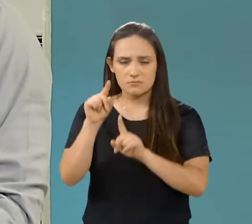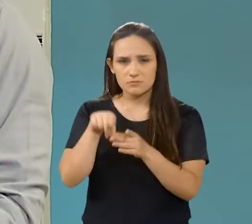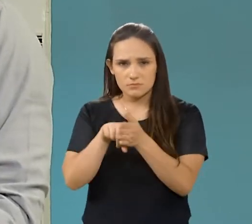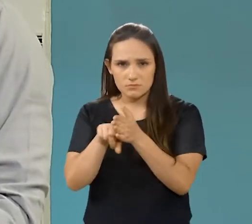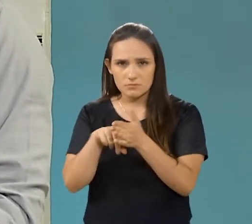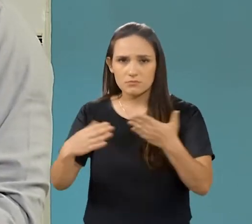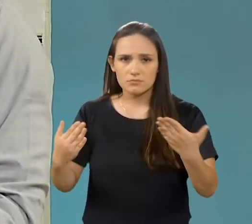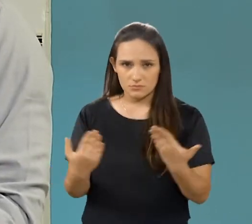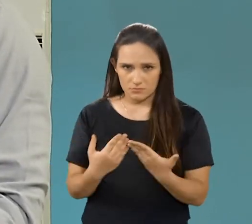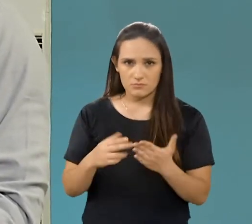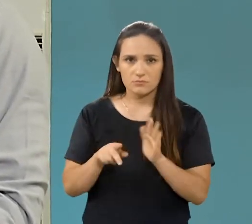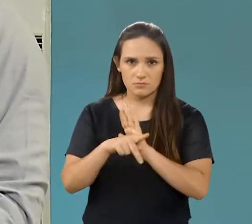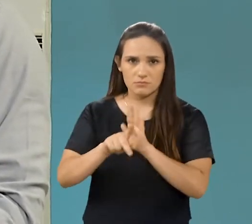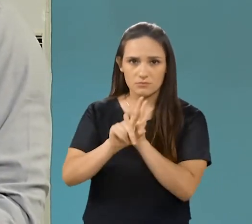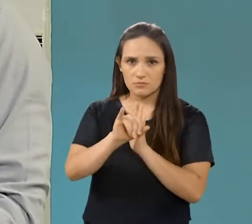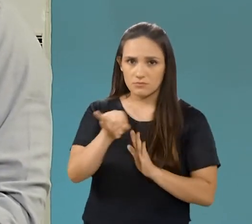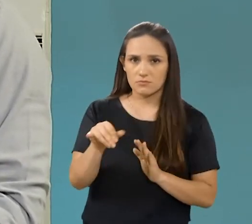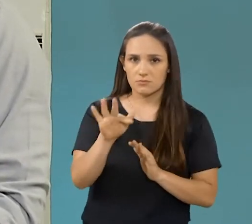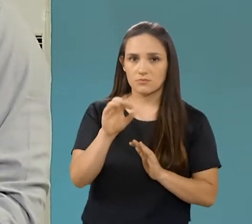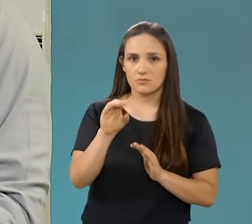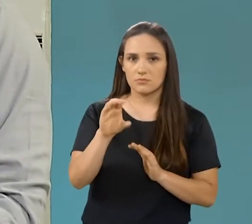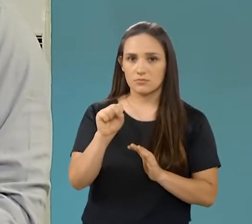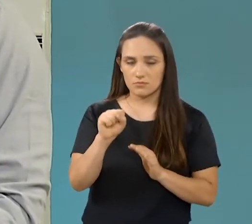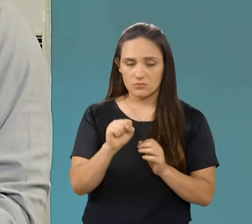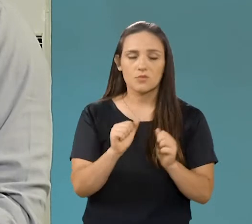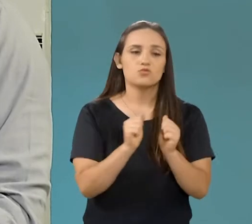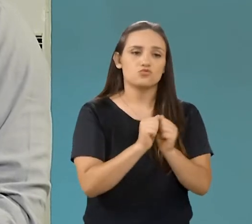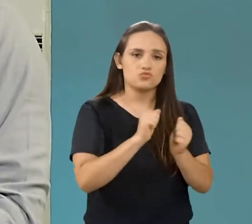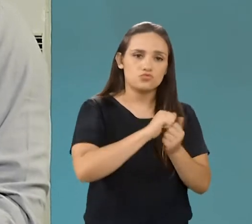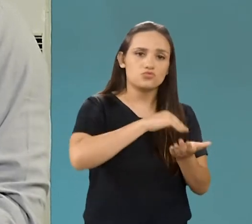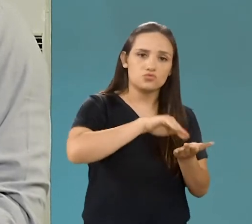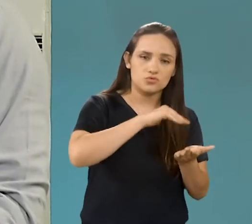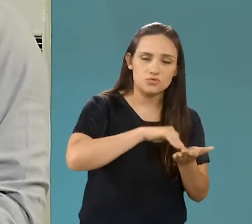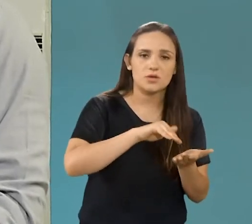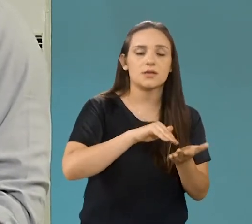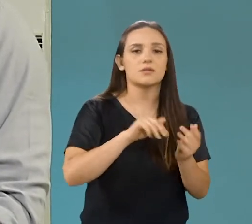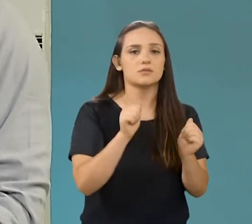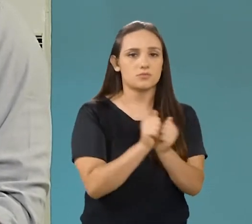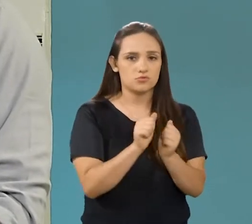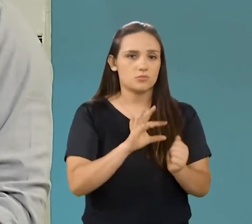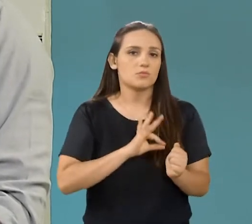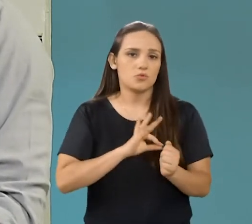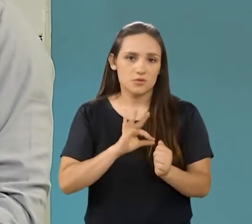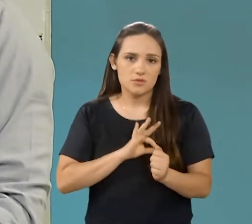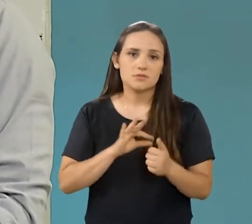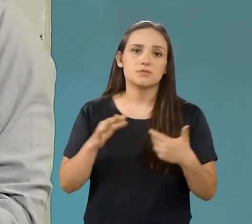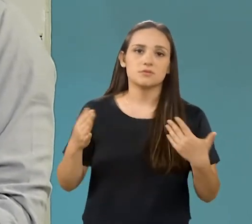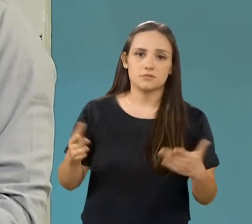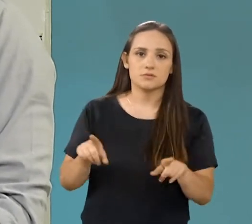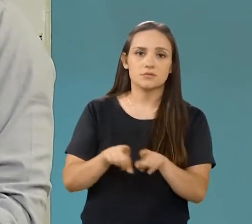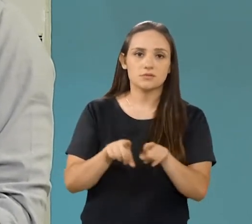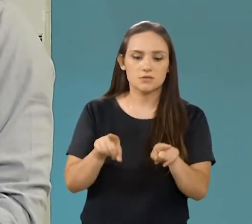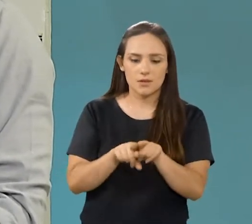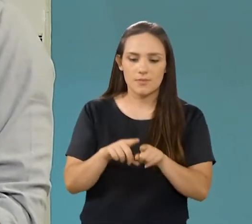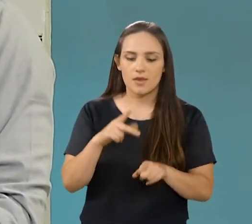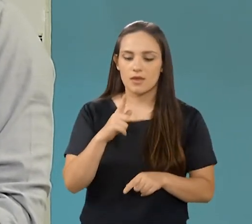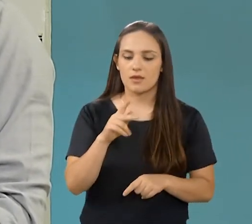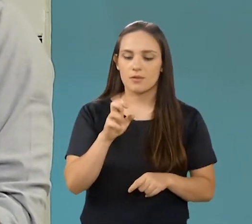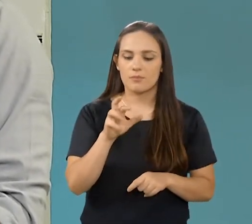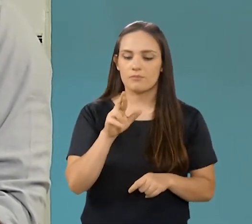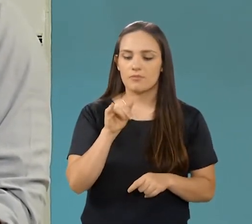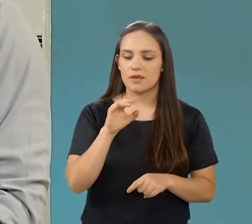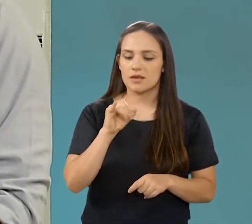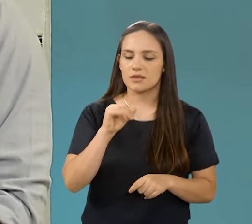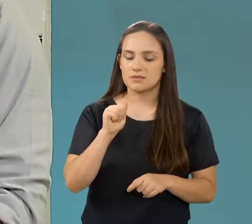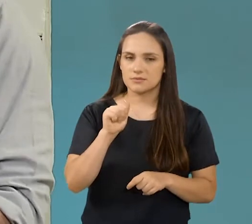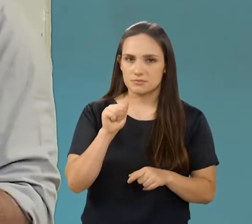Operação Focus, que nós envolvemos em parceria com a Sejusp, a Polícia Civil, a perícia, que foi muito importante a participação da perícia nesse momento também,